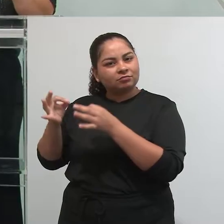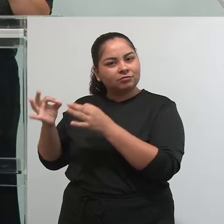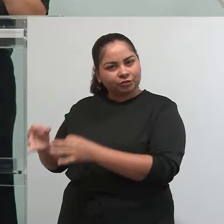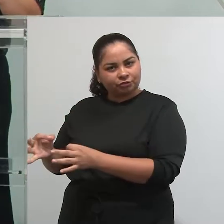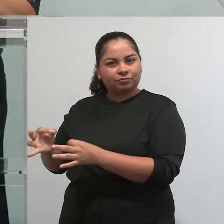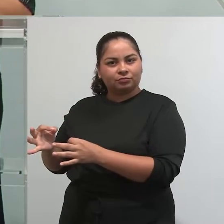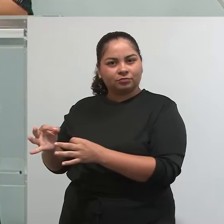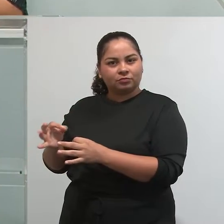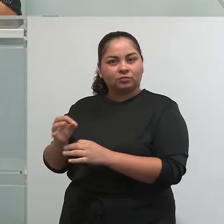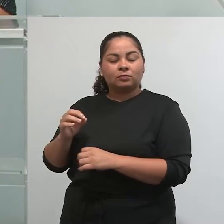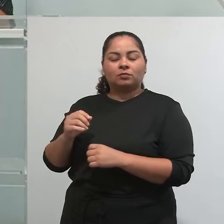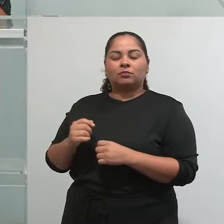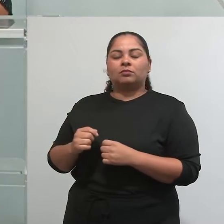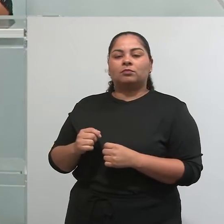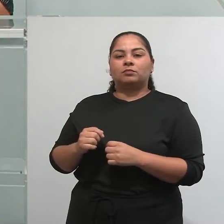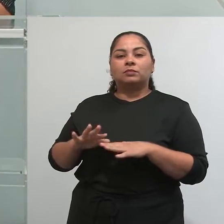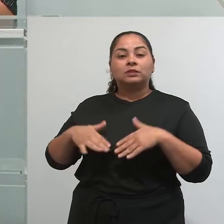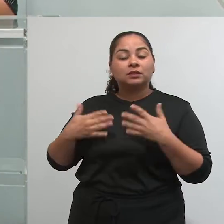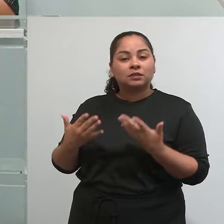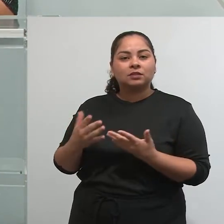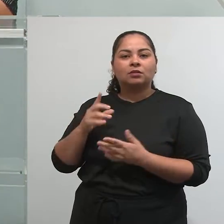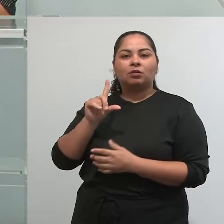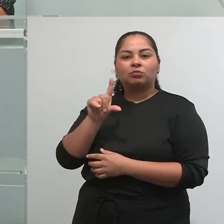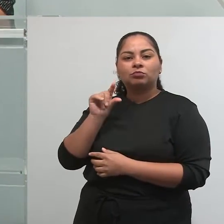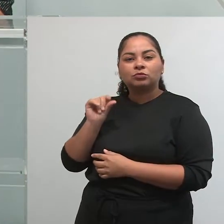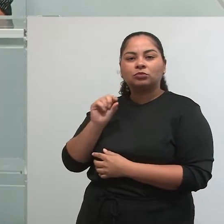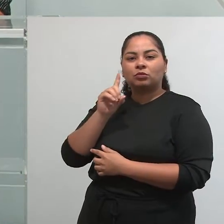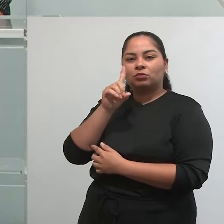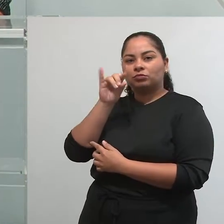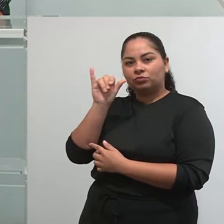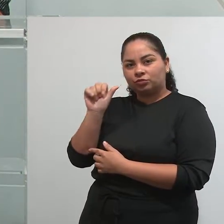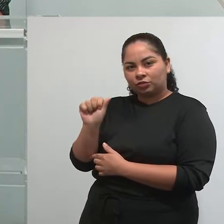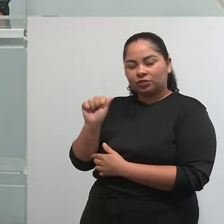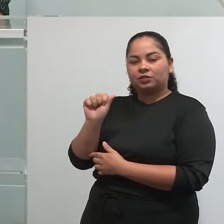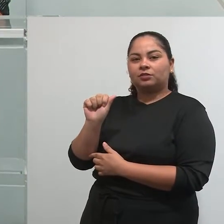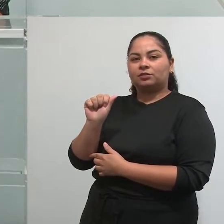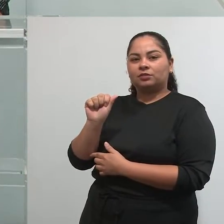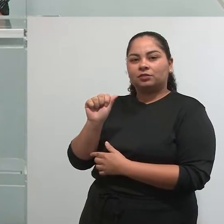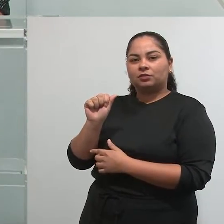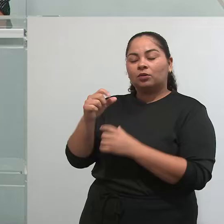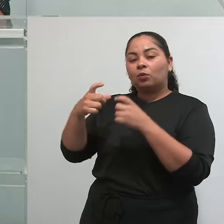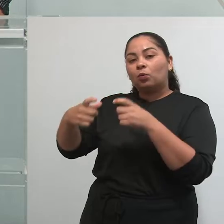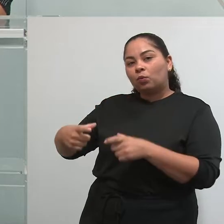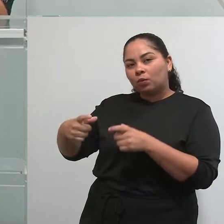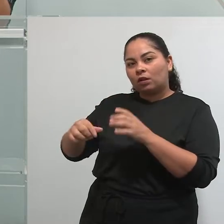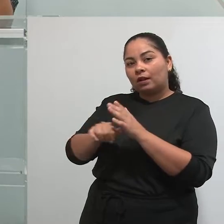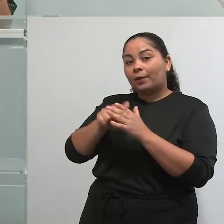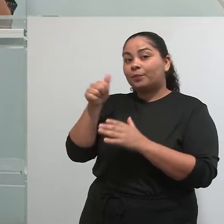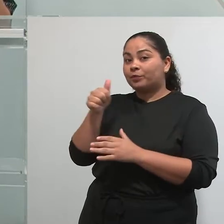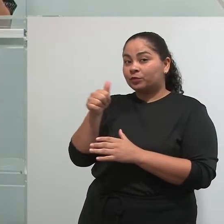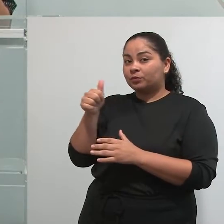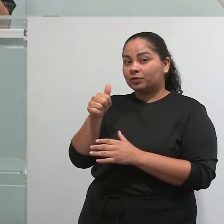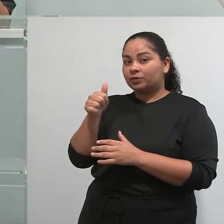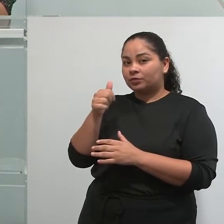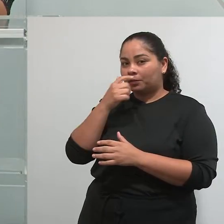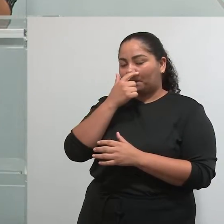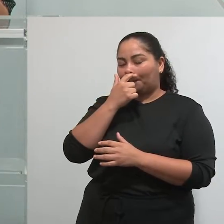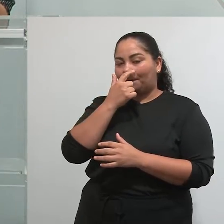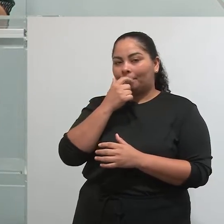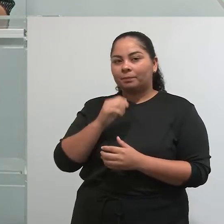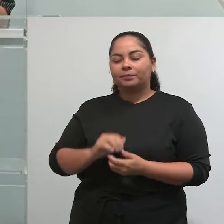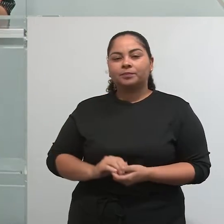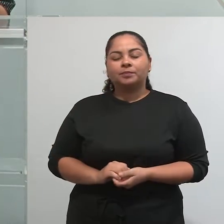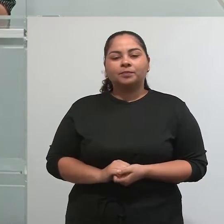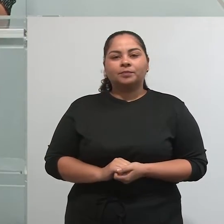que levar em consideração esses pontos e se dá para modificar a data, se alguma situação como essa, né,